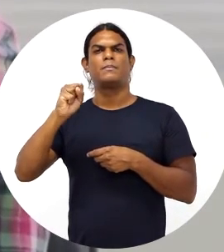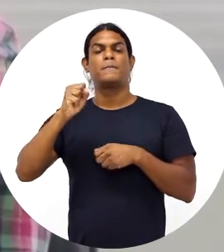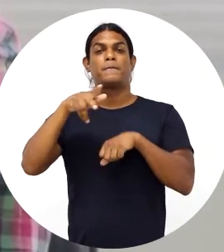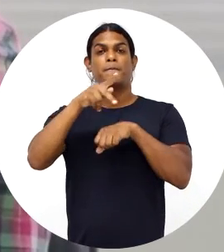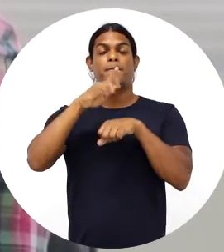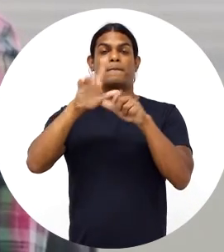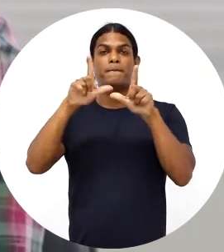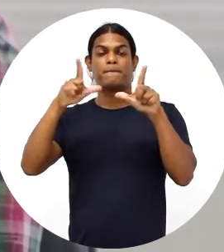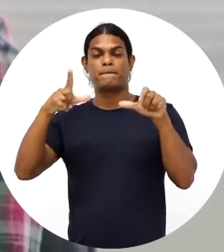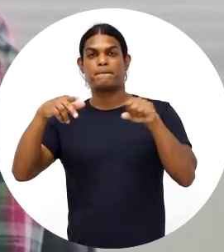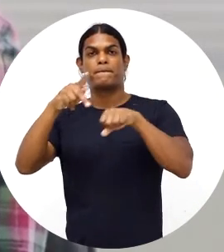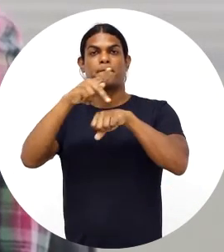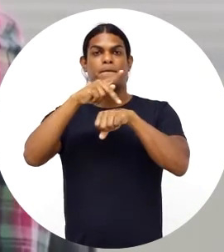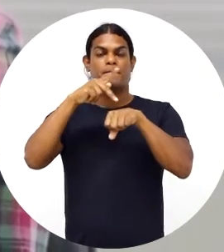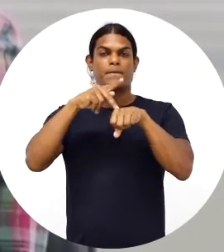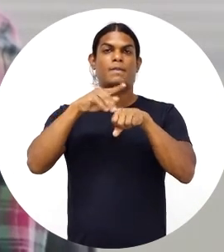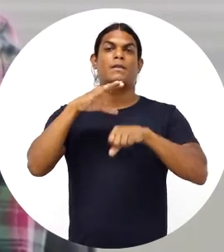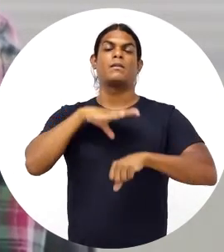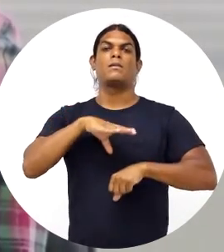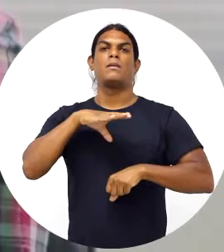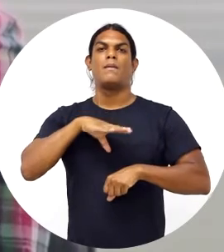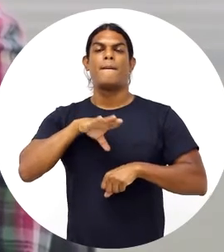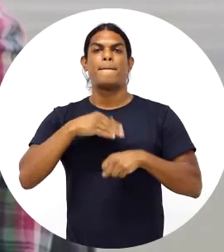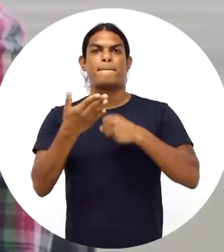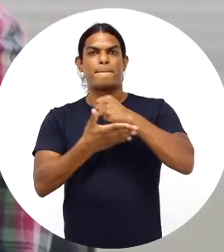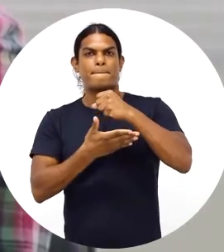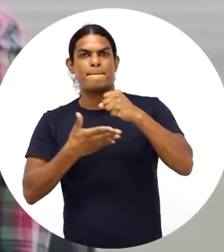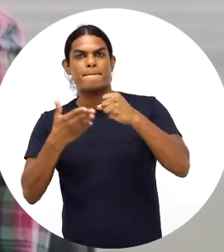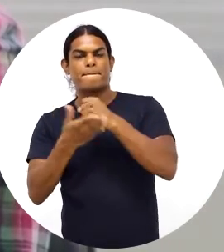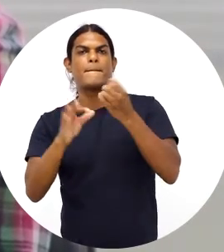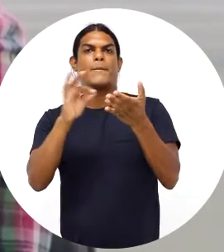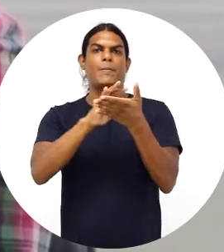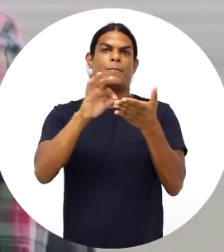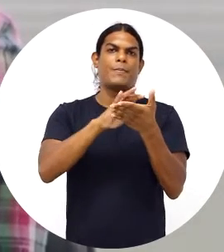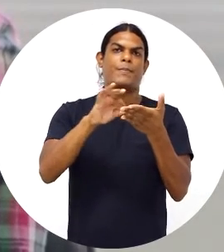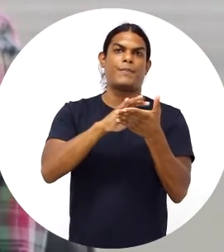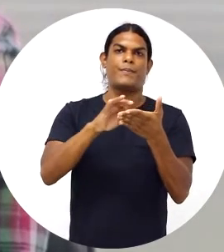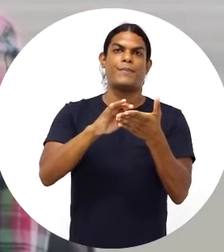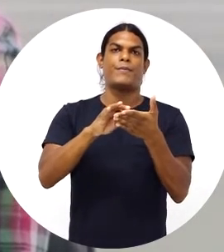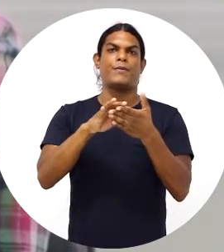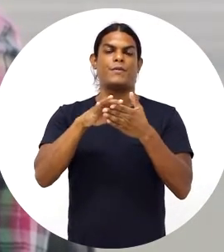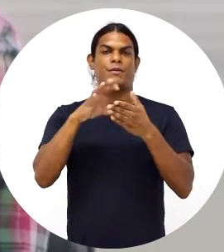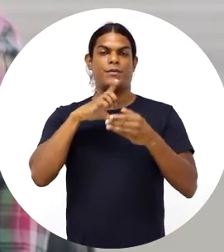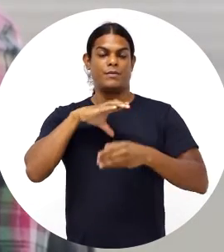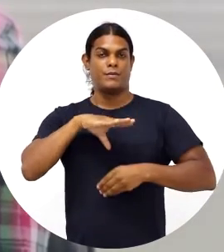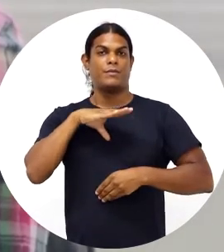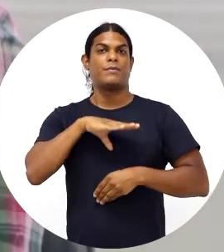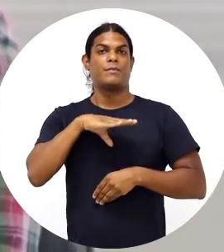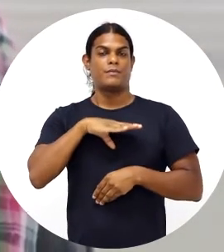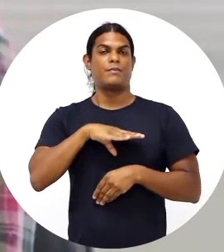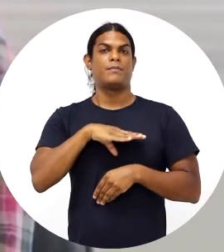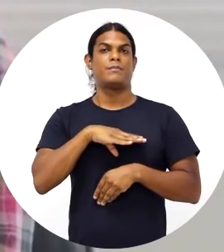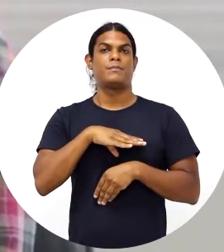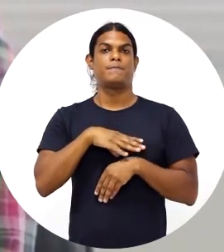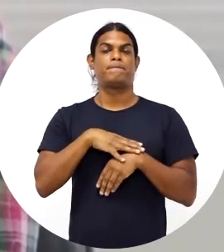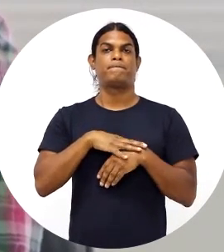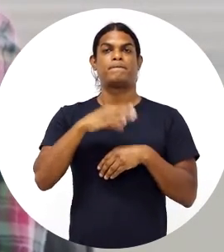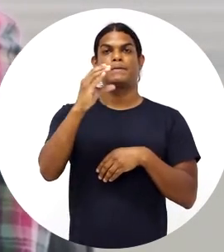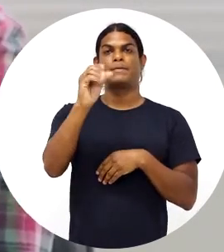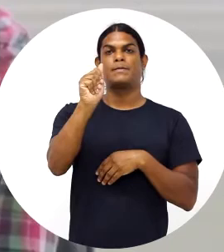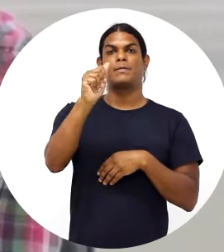autores portugueses e que tratam sobre a temática da nação portuguesa. Luís de